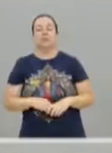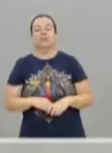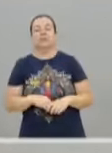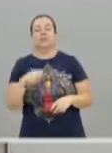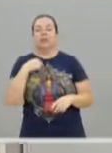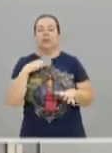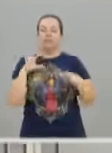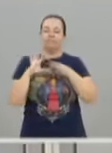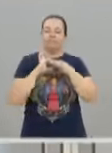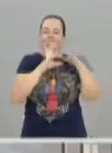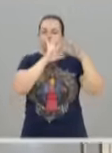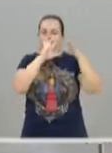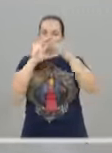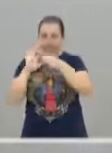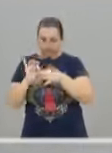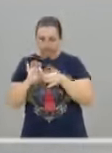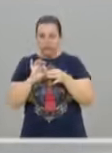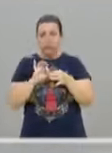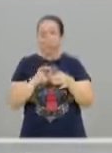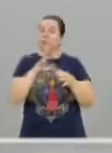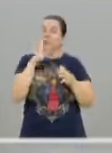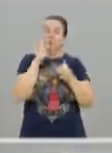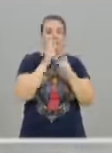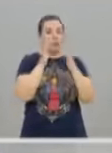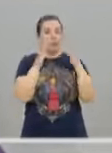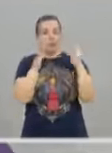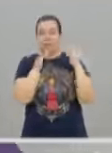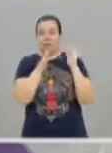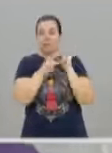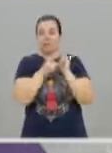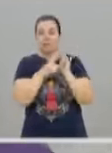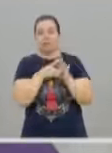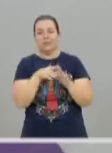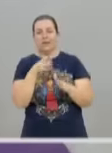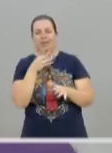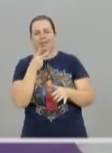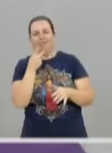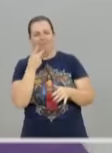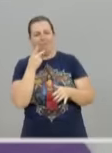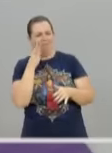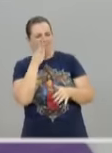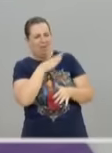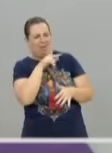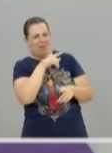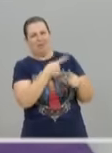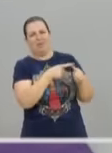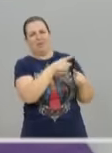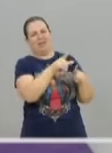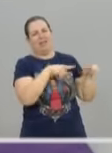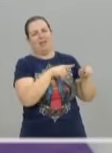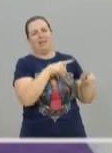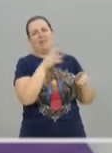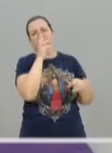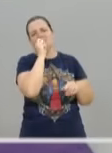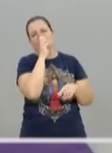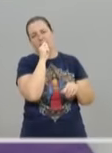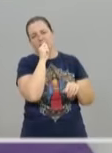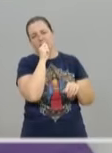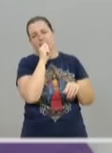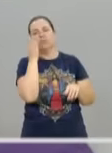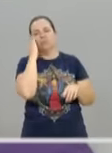contexto que Jesus era muito criticado por trabalhar no sábado SA que os